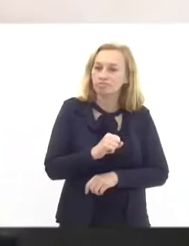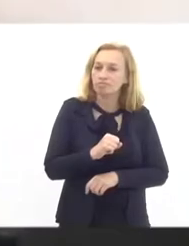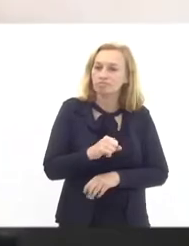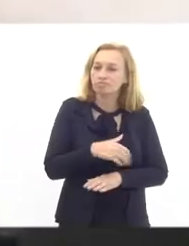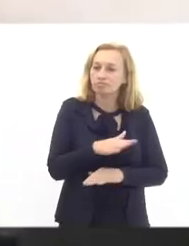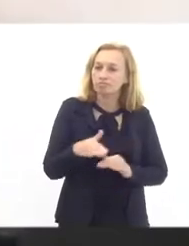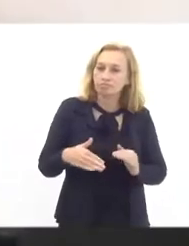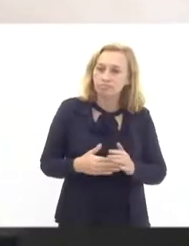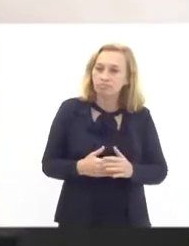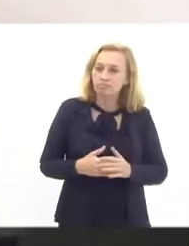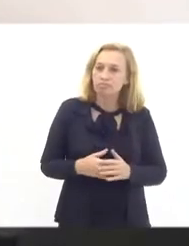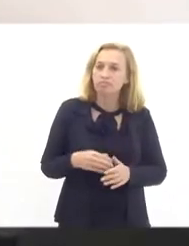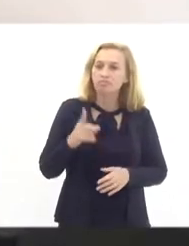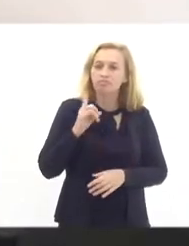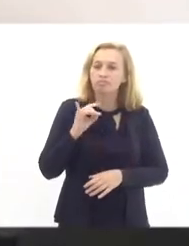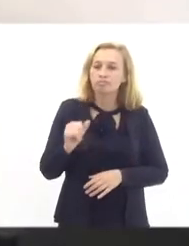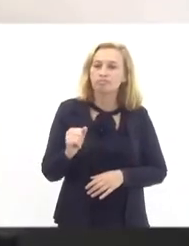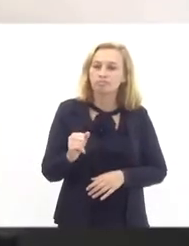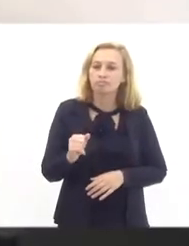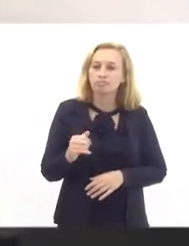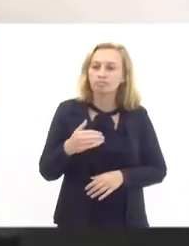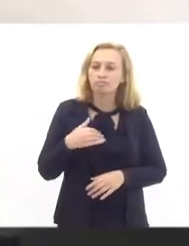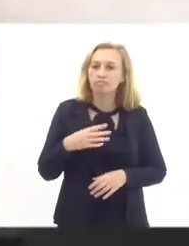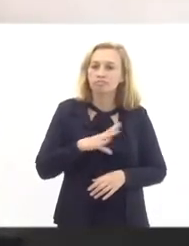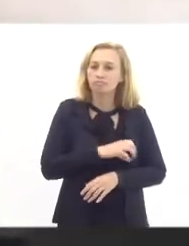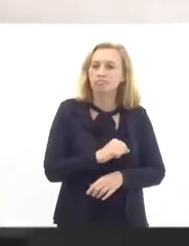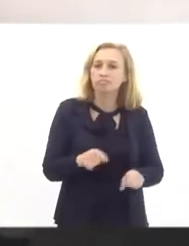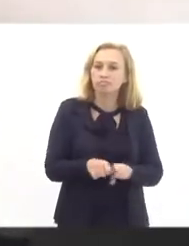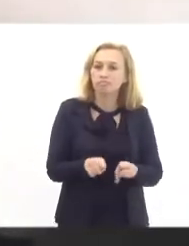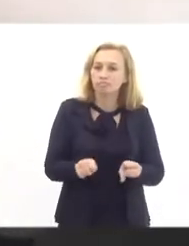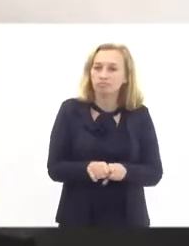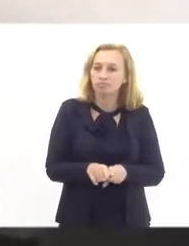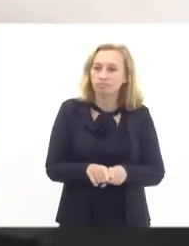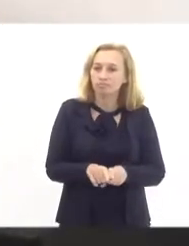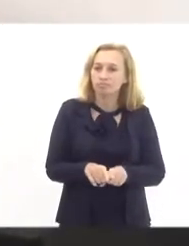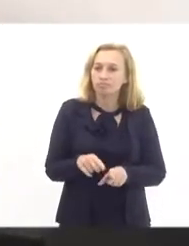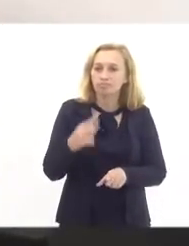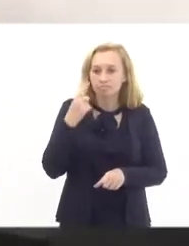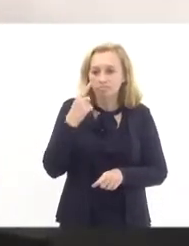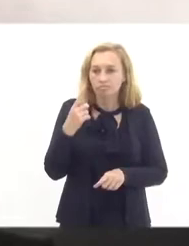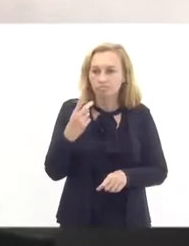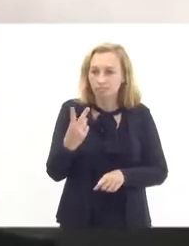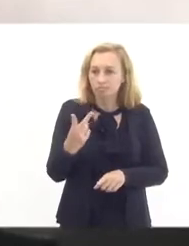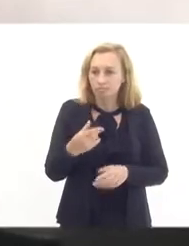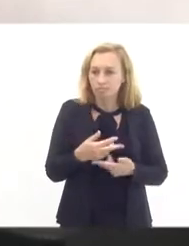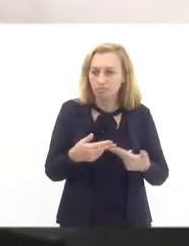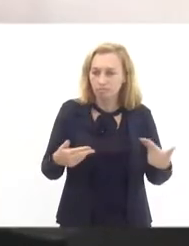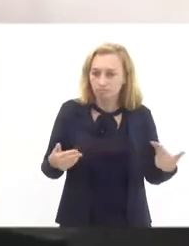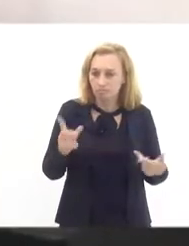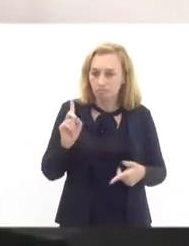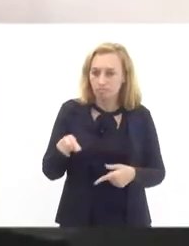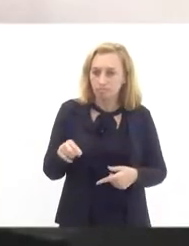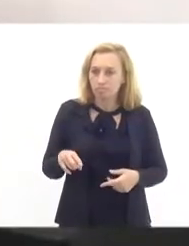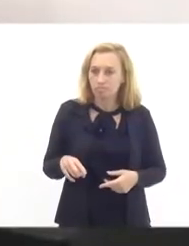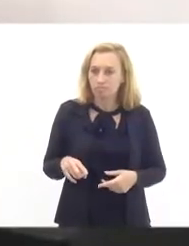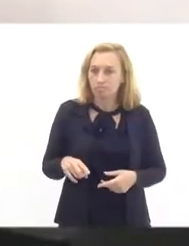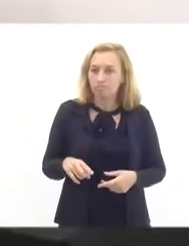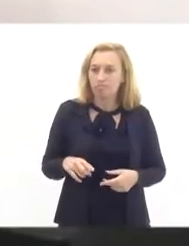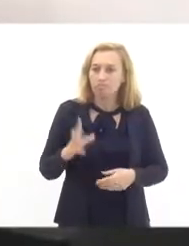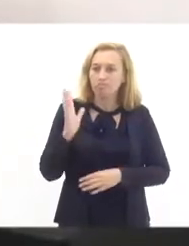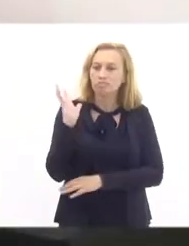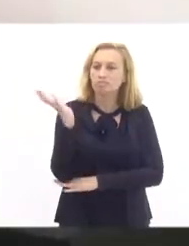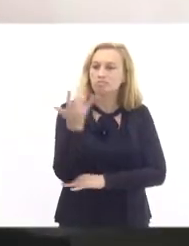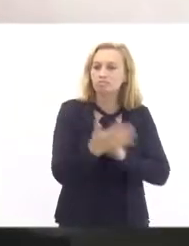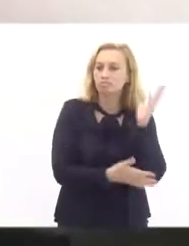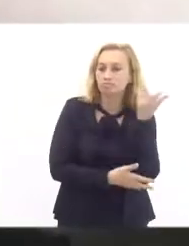também, porque quem sabe um dia ele passa a me amar. Então, eu acho que é um reparo de duas coisas, né? De três: da recuperação do meio